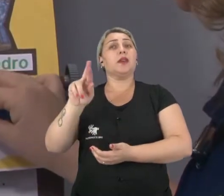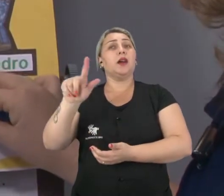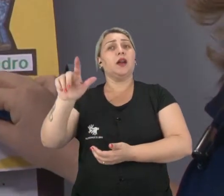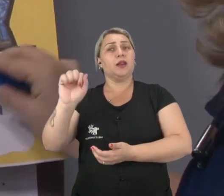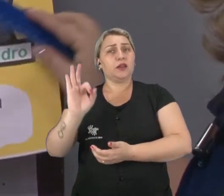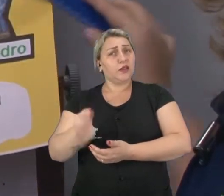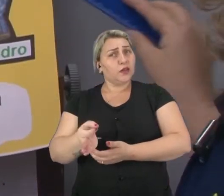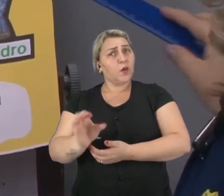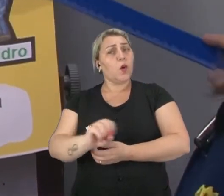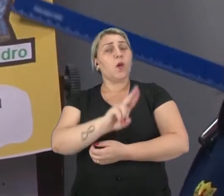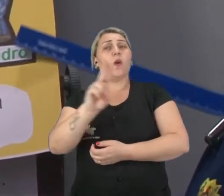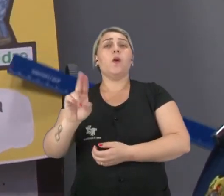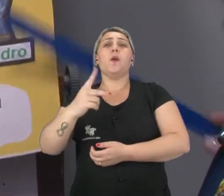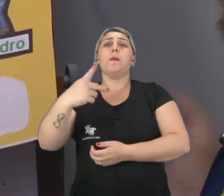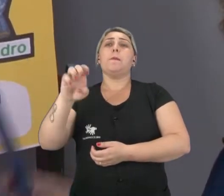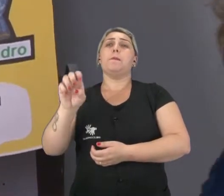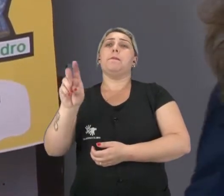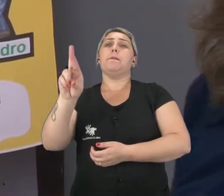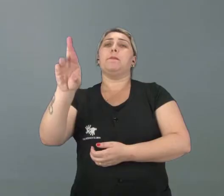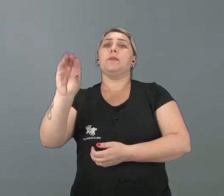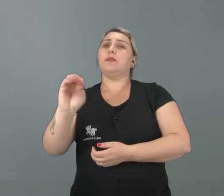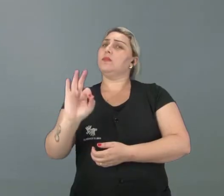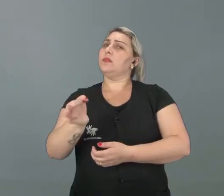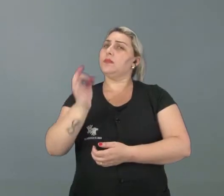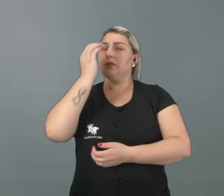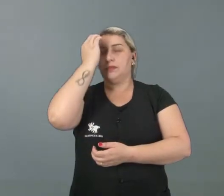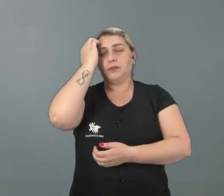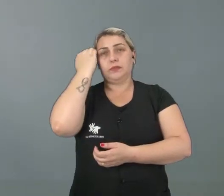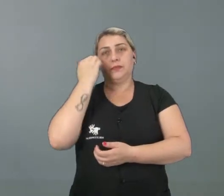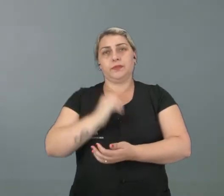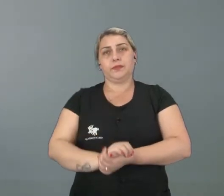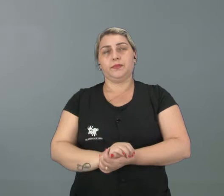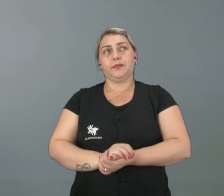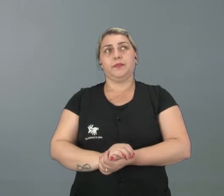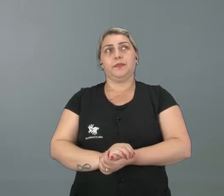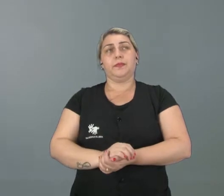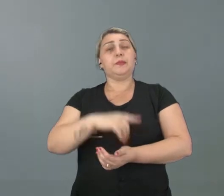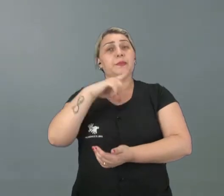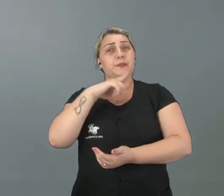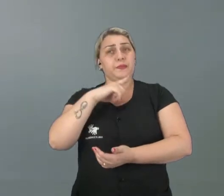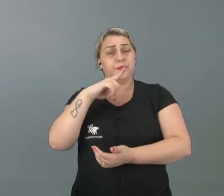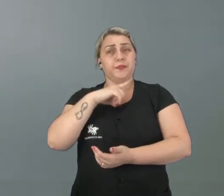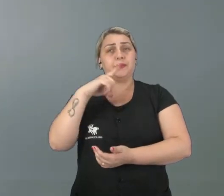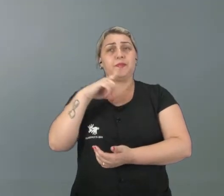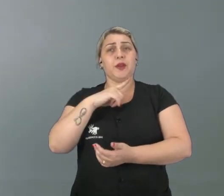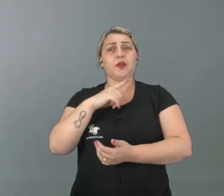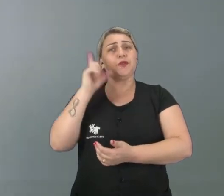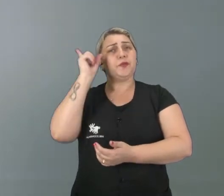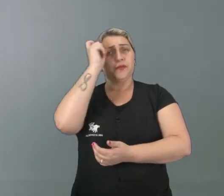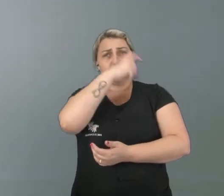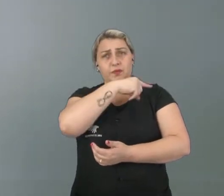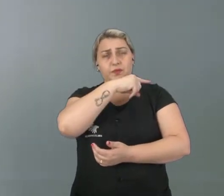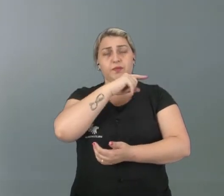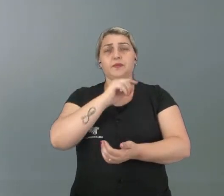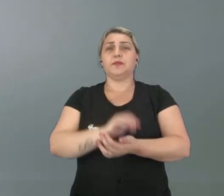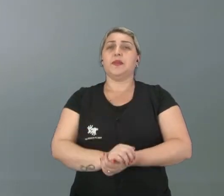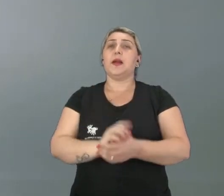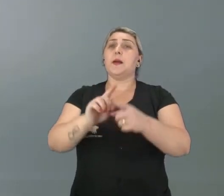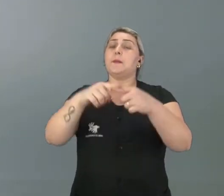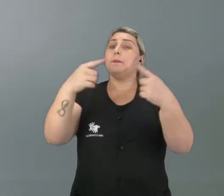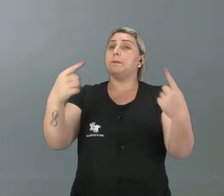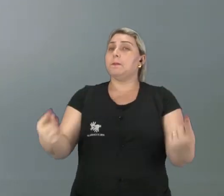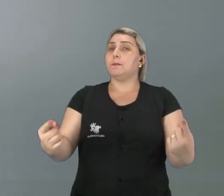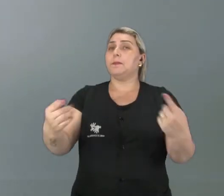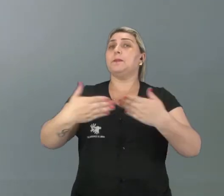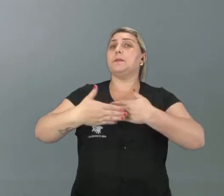Carla está certo ou que Pedro está certo? Tá tendo um pouco de dificuldade? Mas